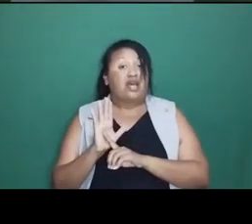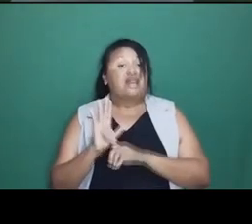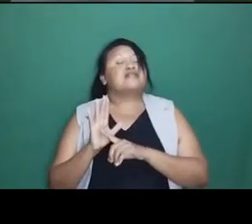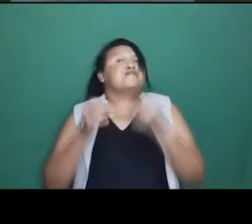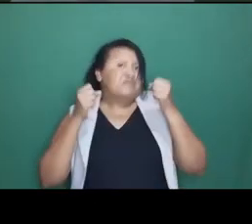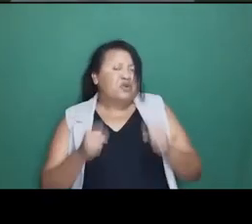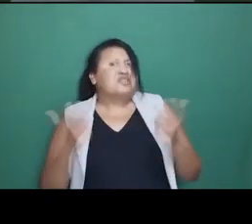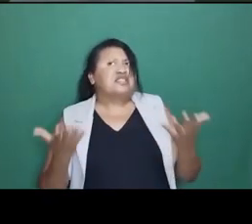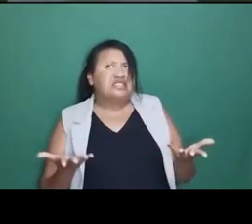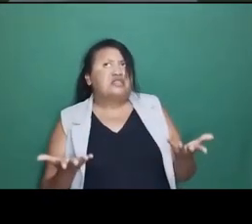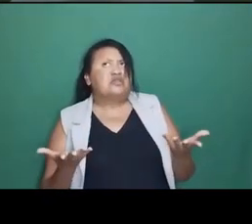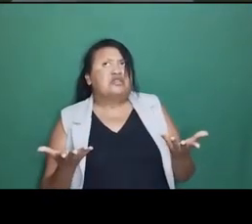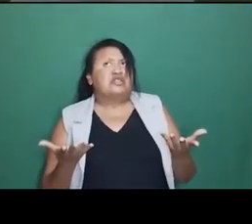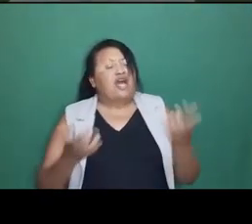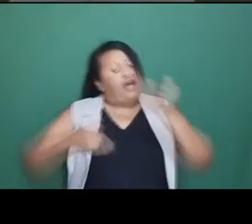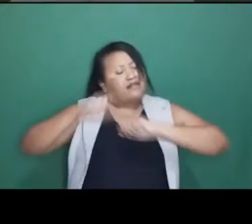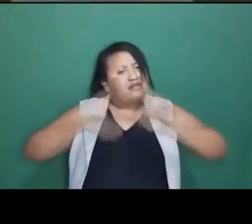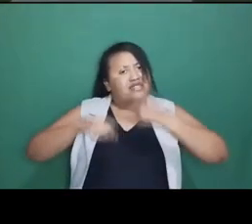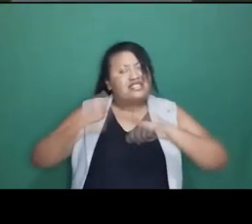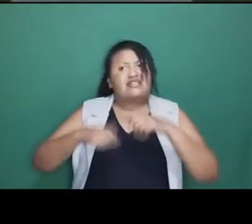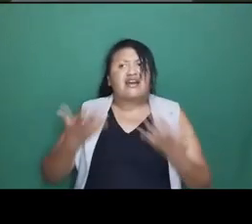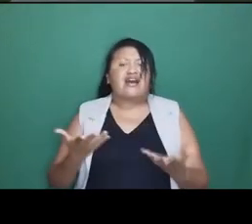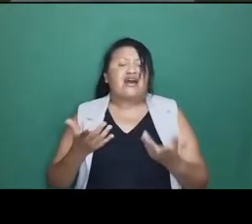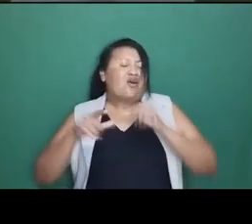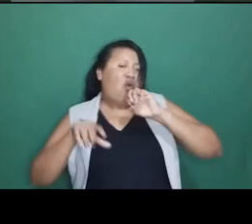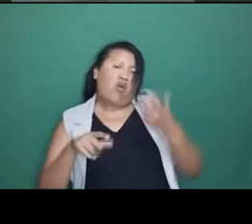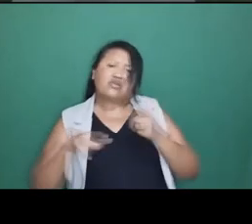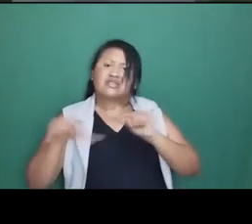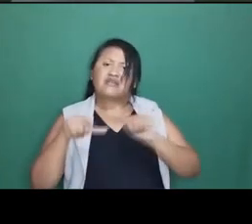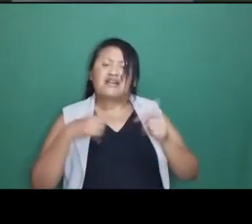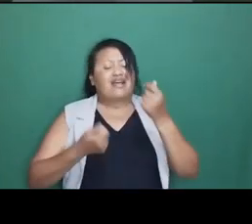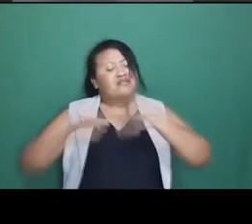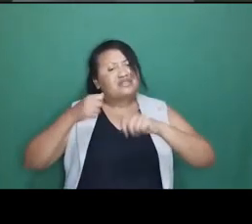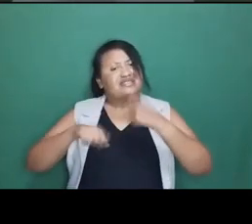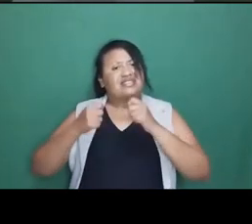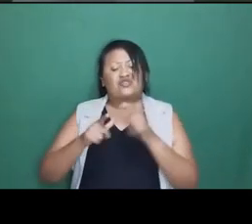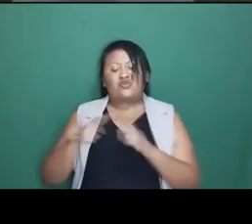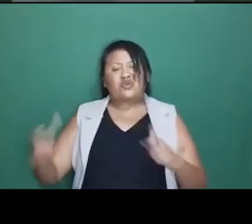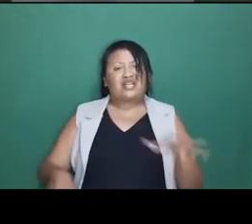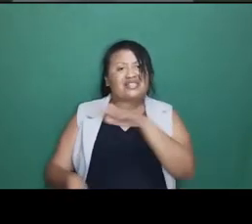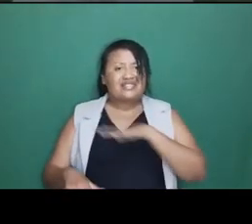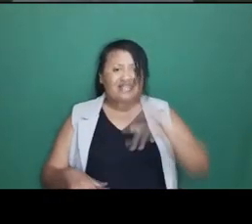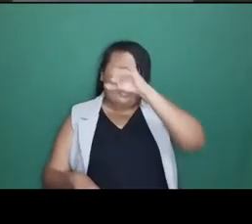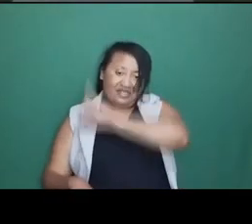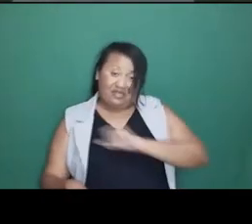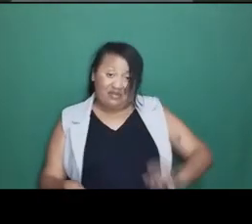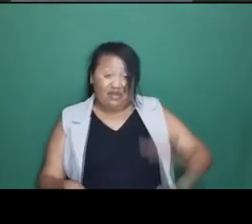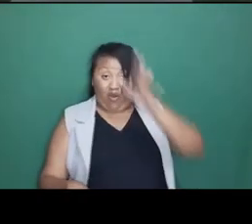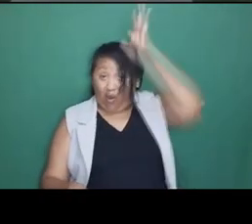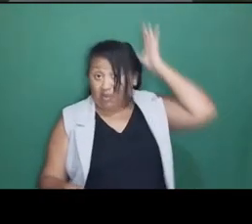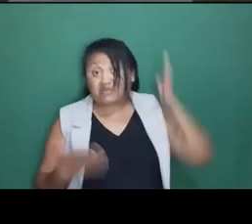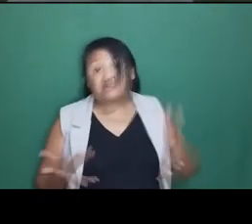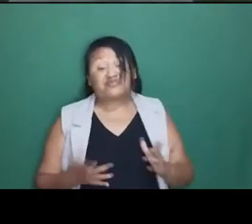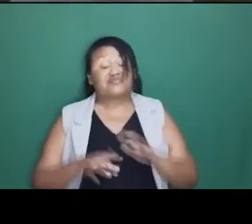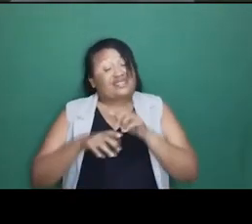poderiam administrar ou Trabalhar nada na administração do grande império romano A grande